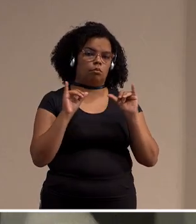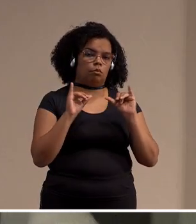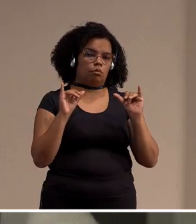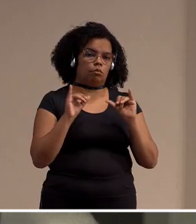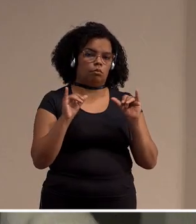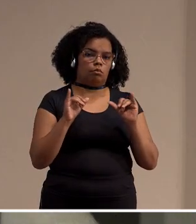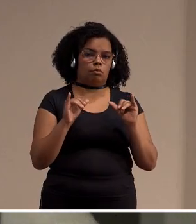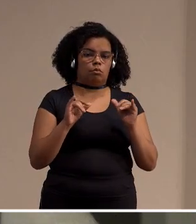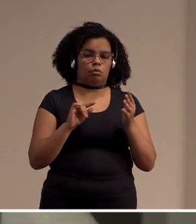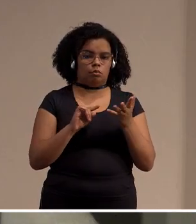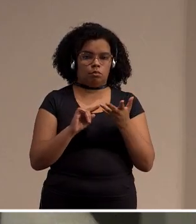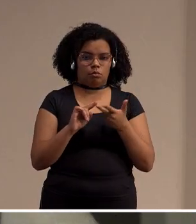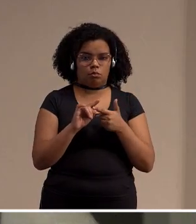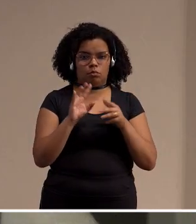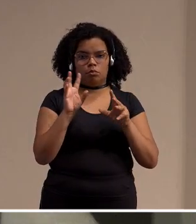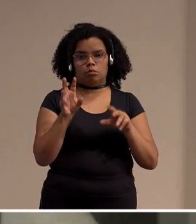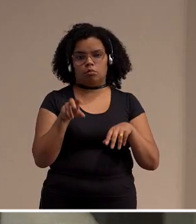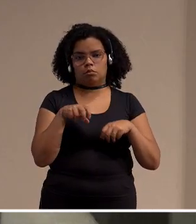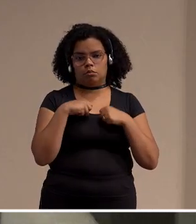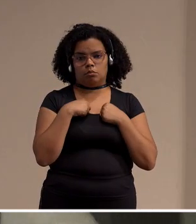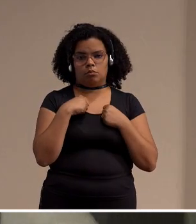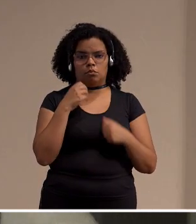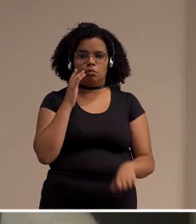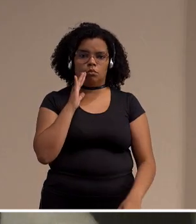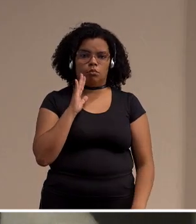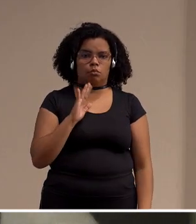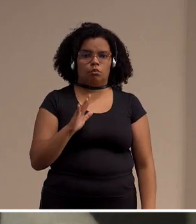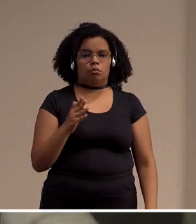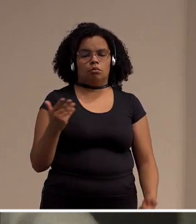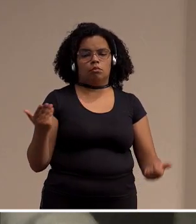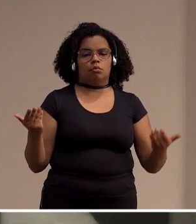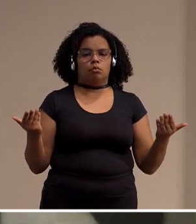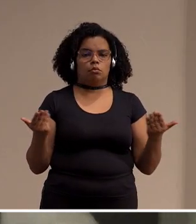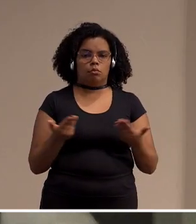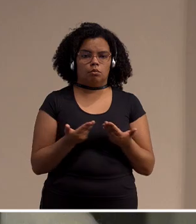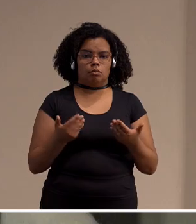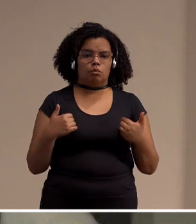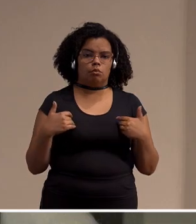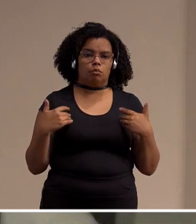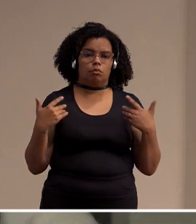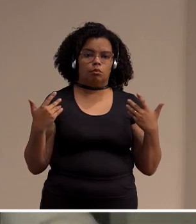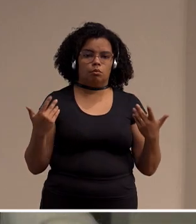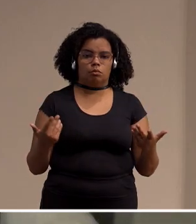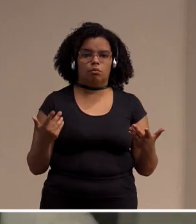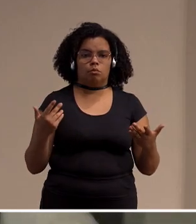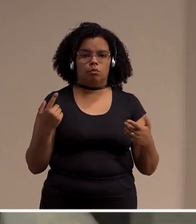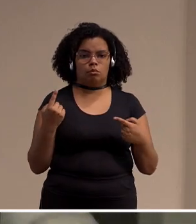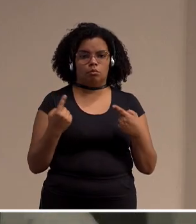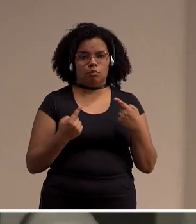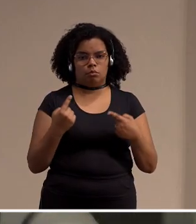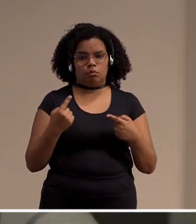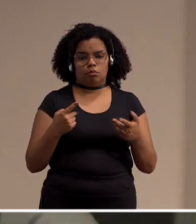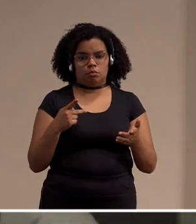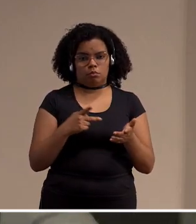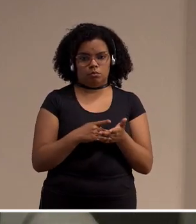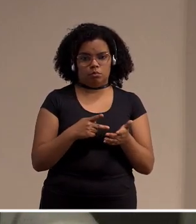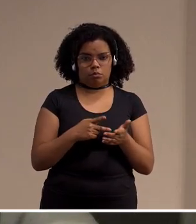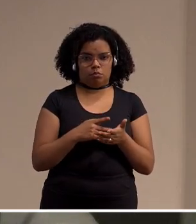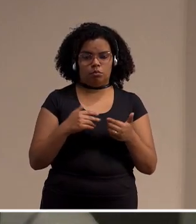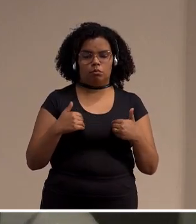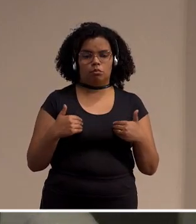publicidade, etc., tudo se apropriou do campo da ficção hoje, né? Então, o político, na realidade, hoje, quando